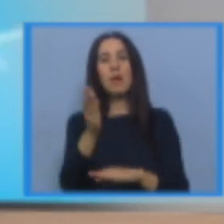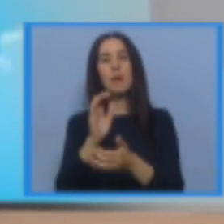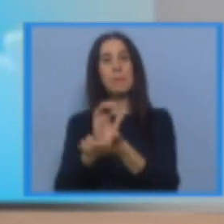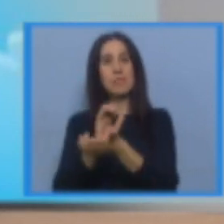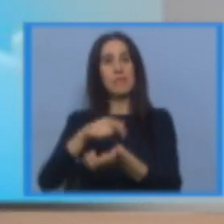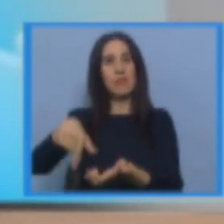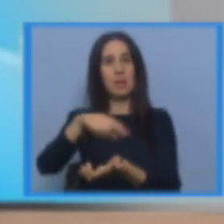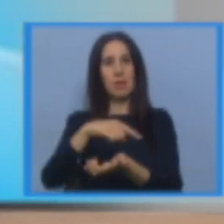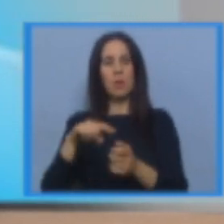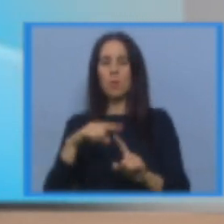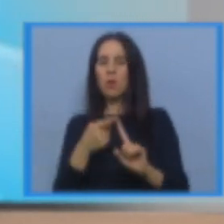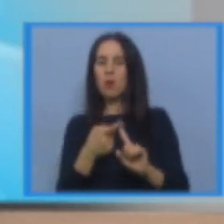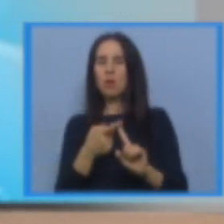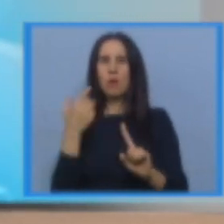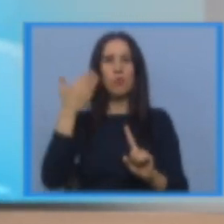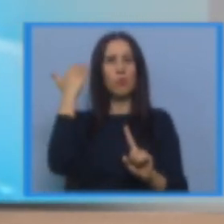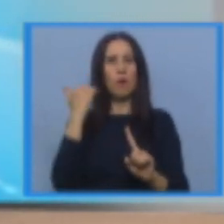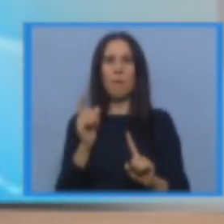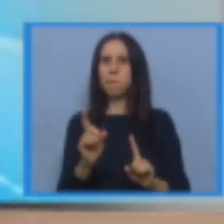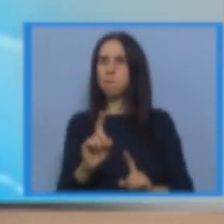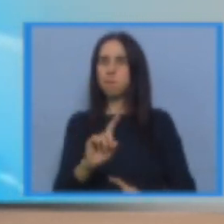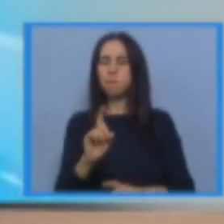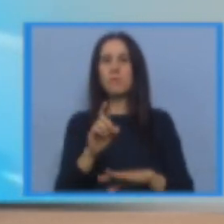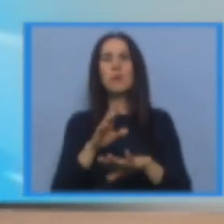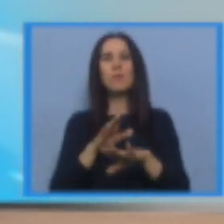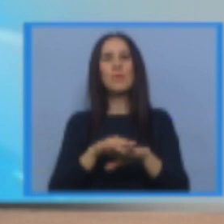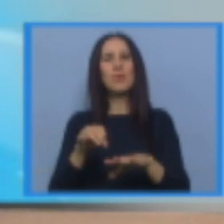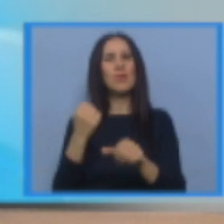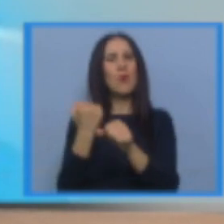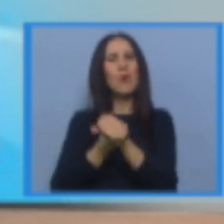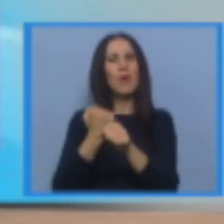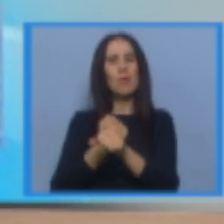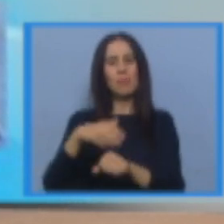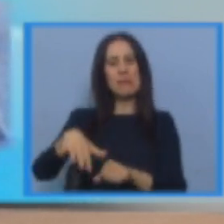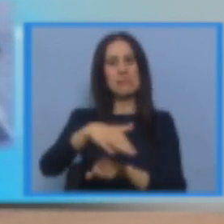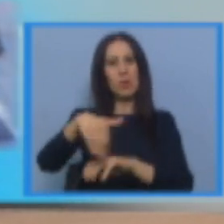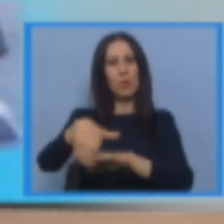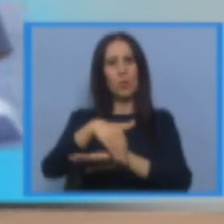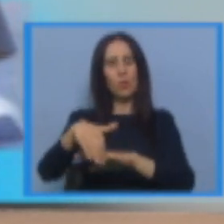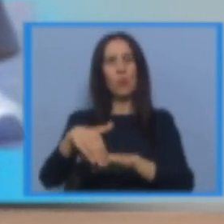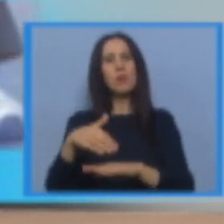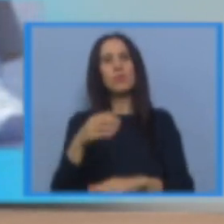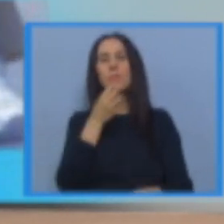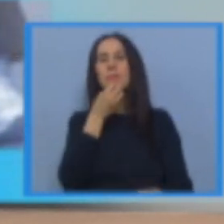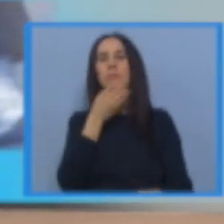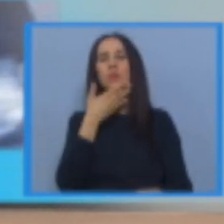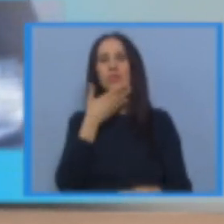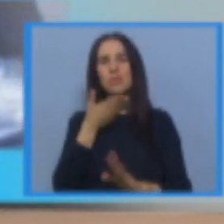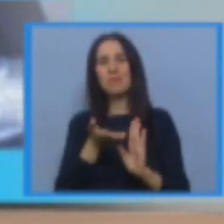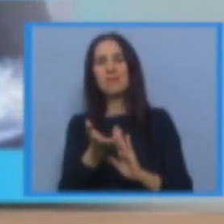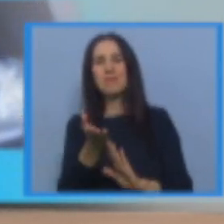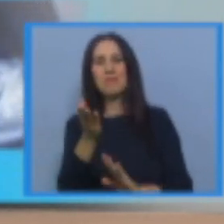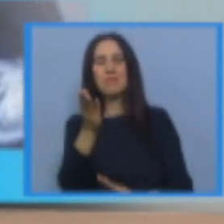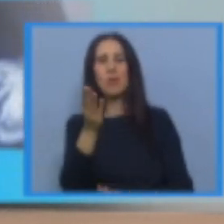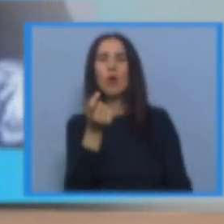Figueira. Houve um ano que não pudemos, por razões de obras naquela rua, e passámos a ir ao Martim Muniz, portanto, fazer